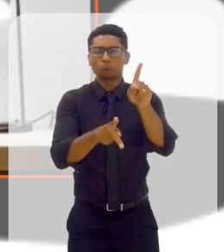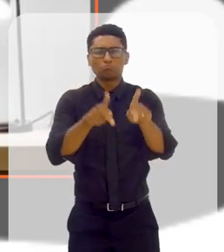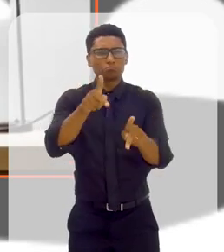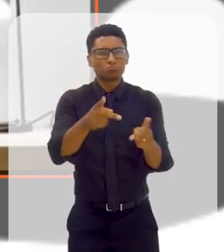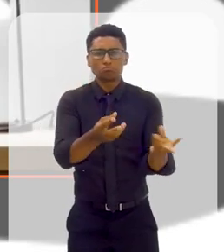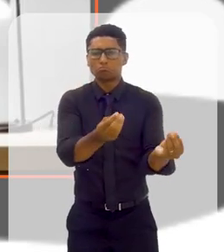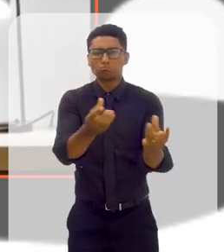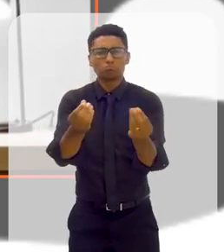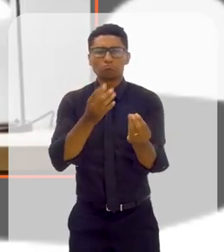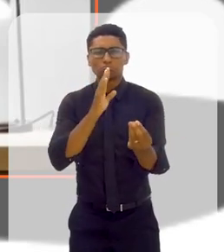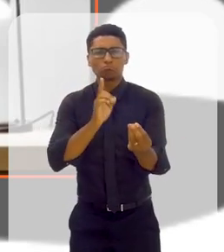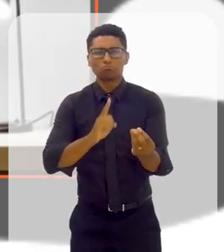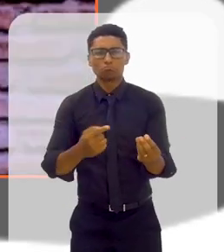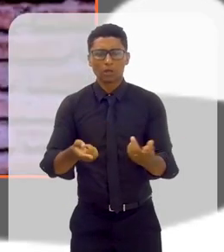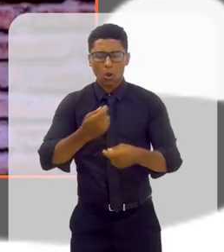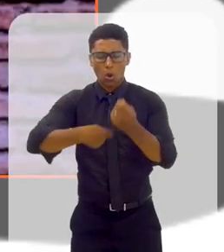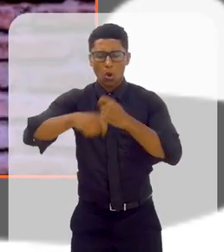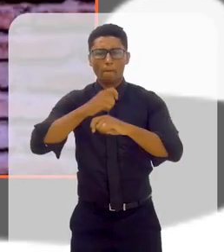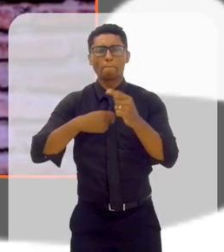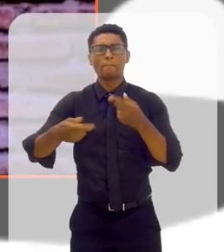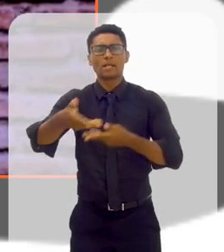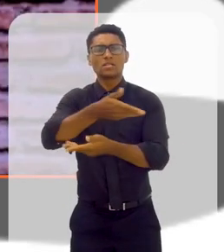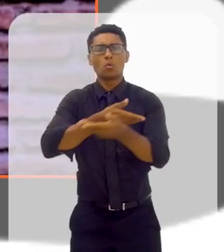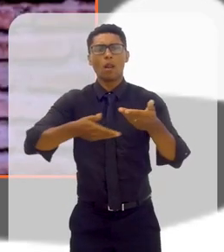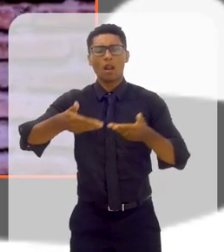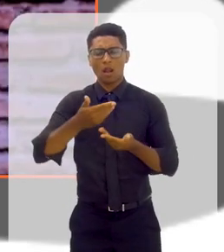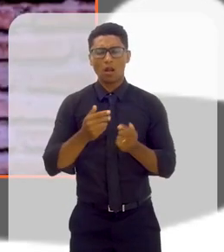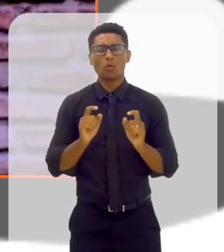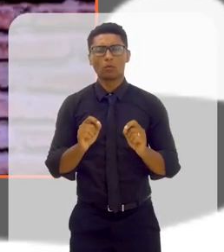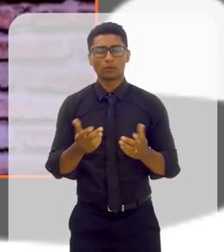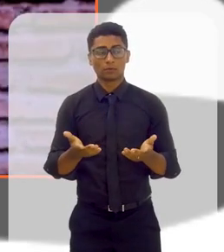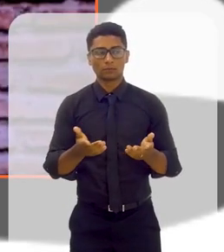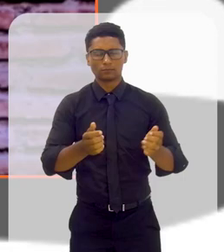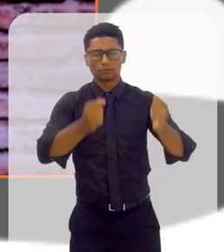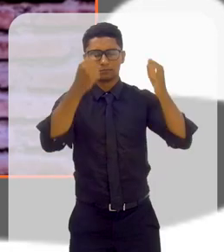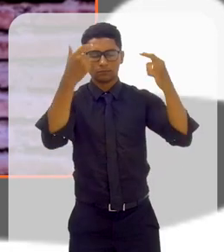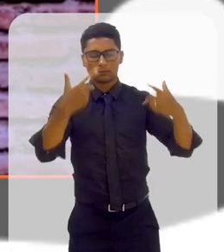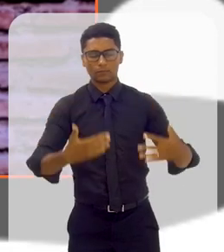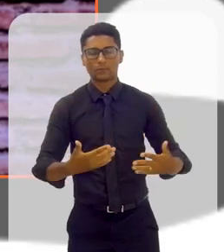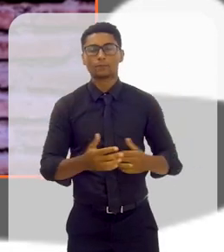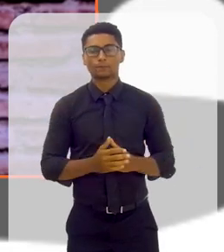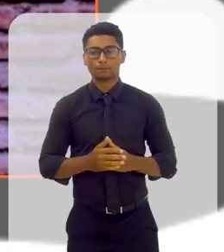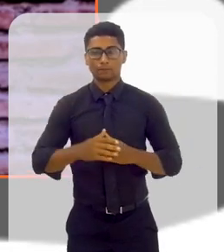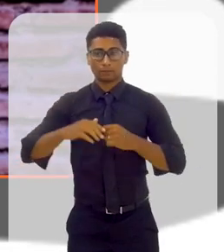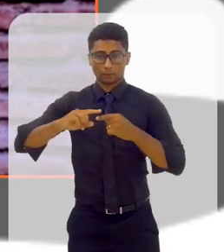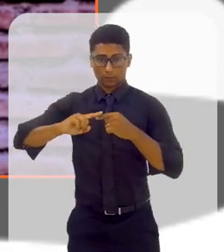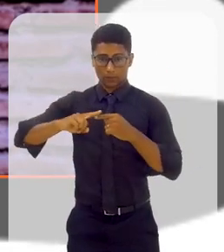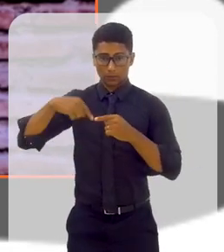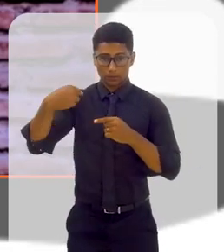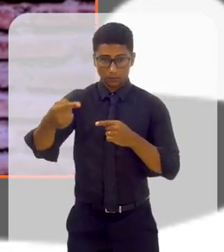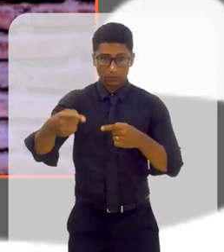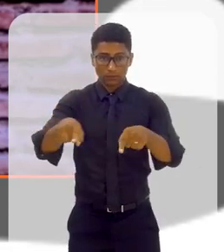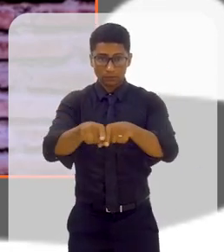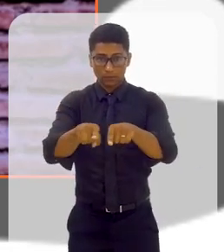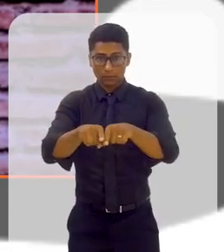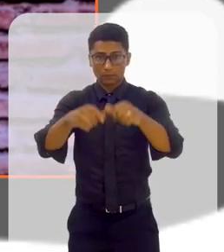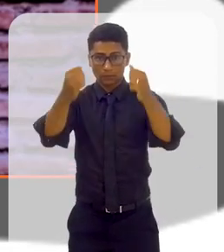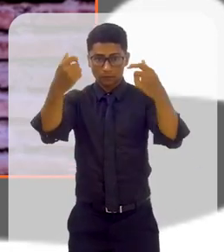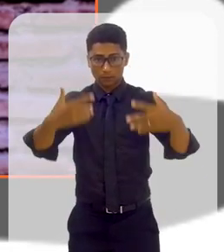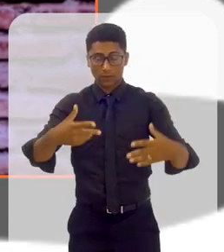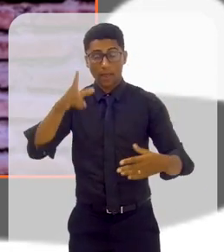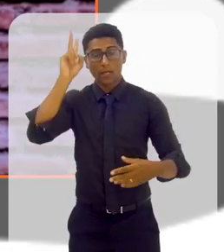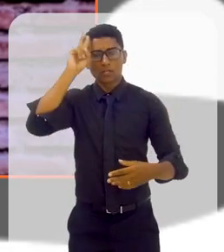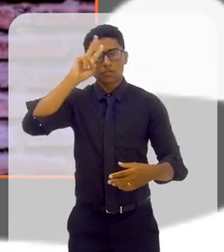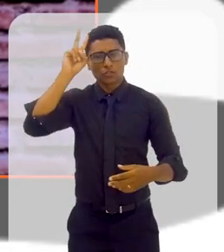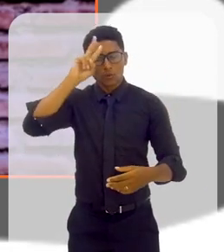economia circular. Iniciaremos por falar sobre a economia circular e depois eu vou ousar e falar um pouquinho de história para que a gente possa